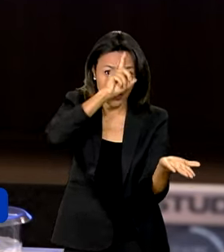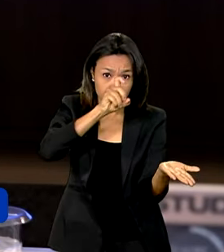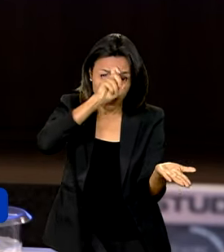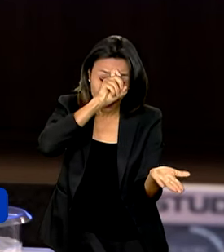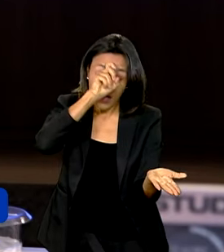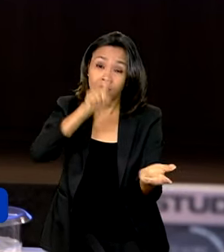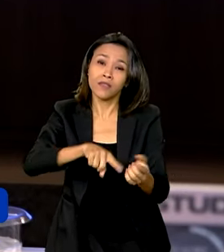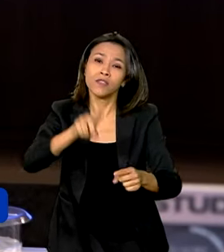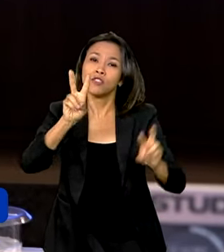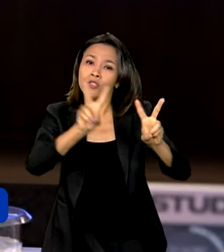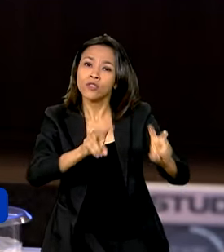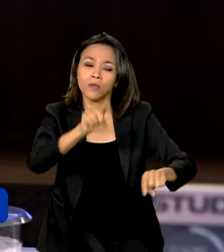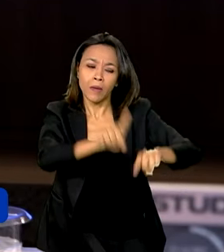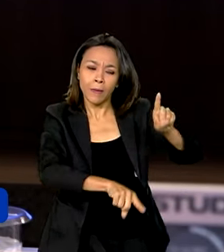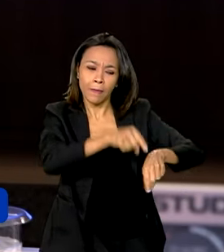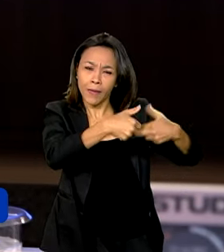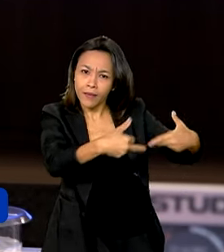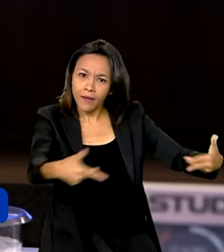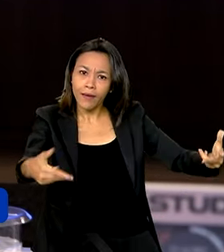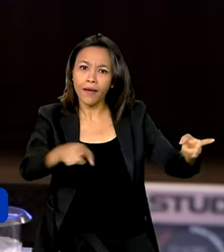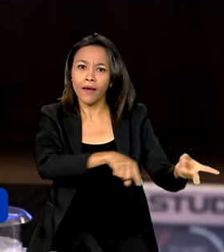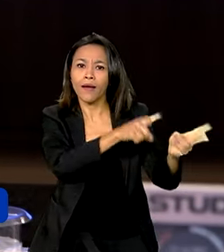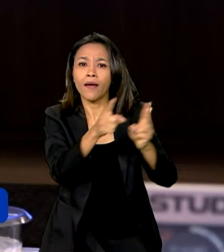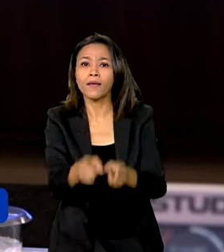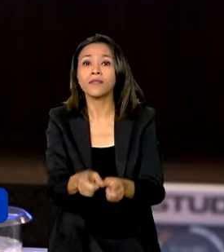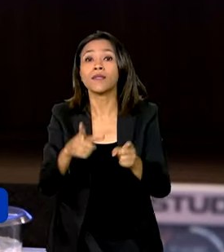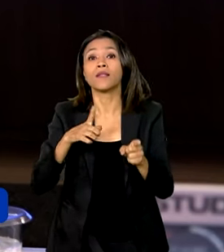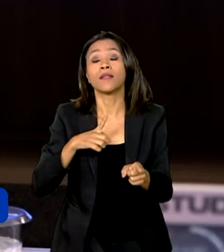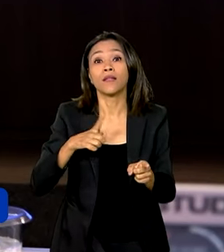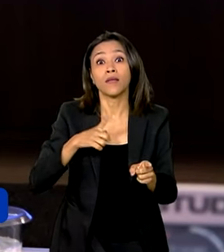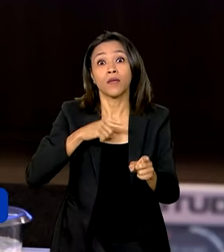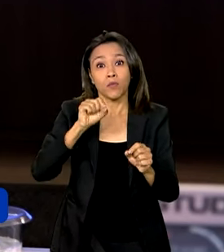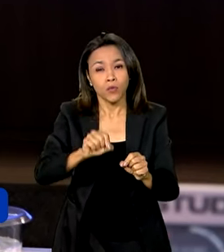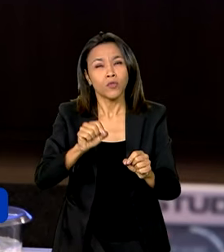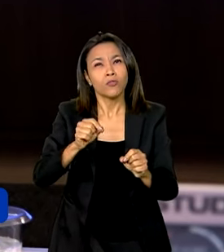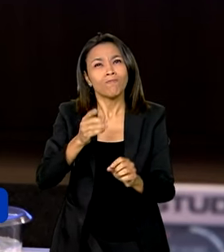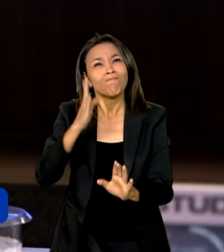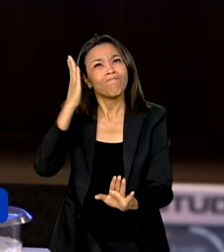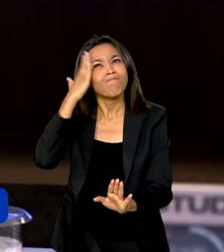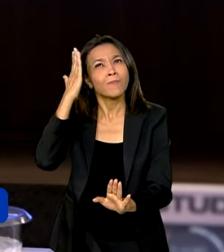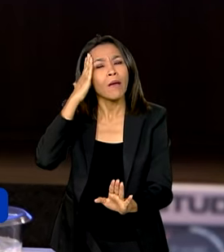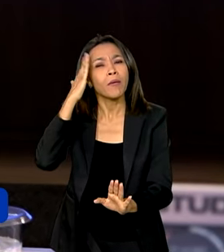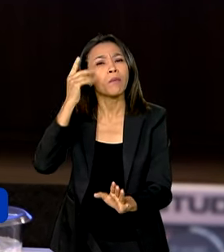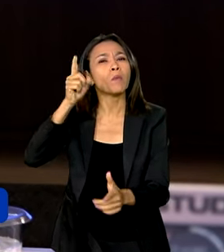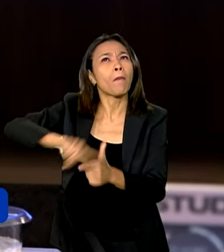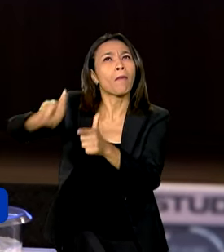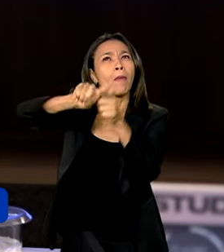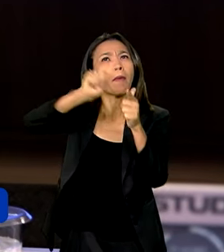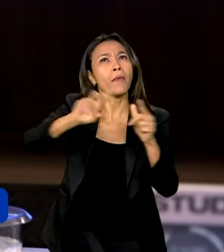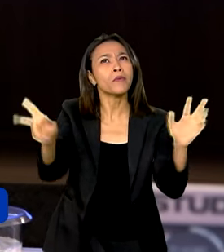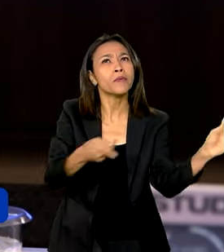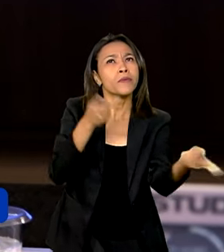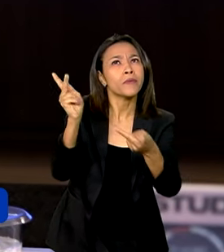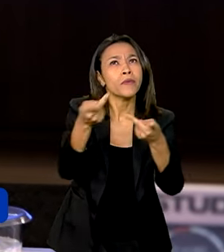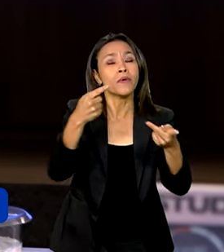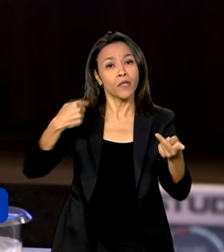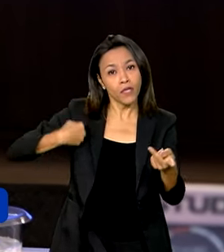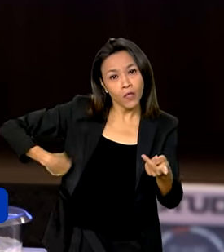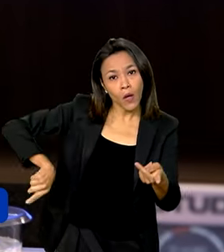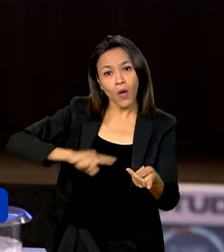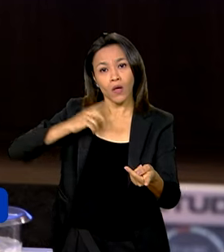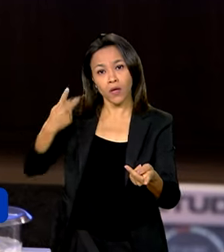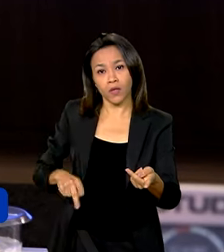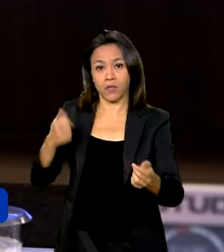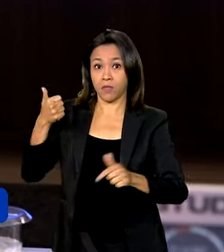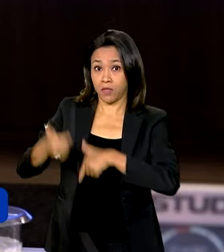gestão eh temos um diagnóstico bem detalhado dessa situação e já e estamos trabalhando para um programa de